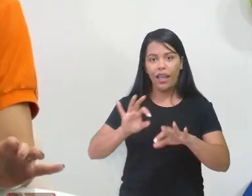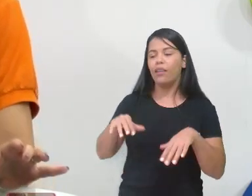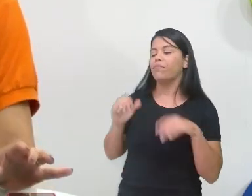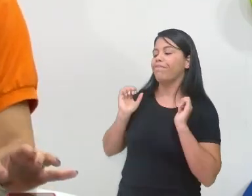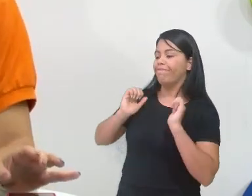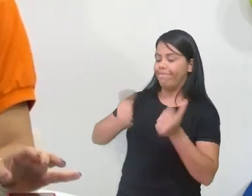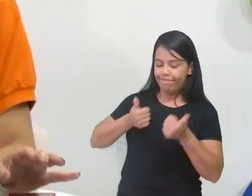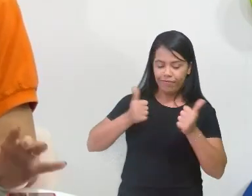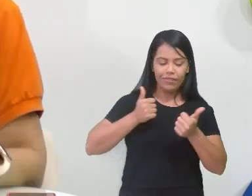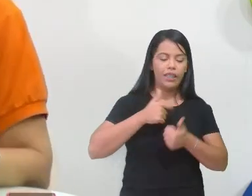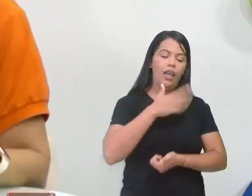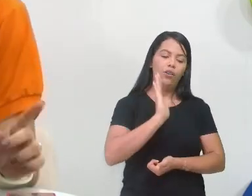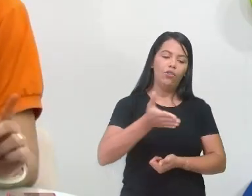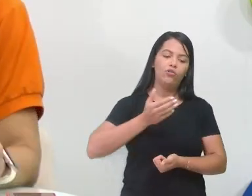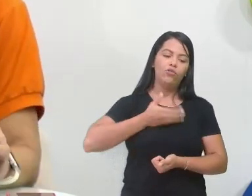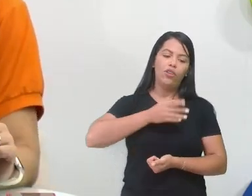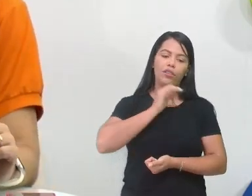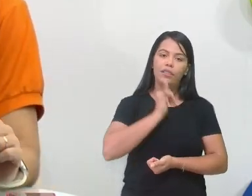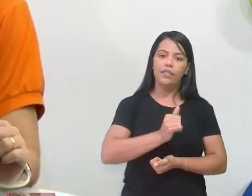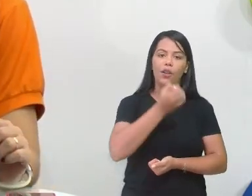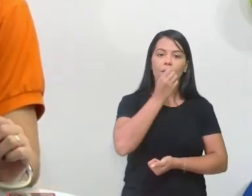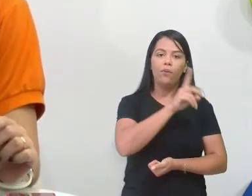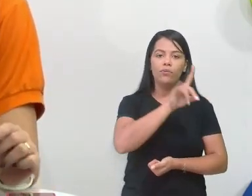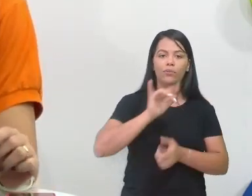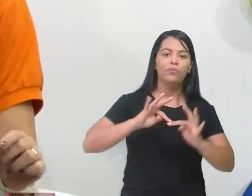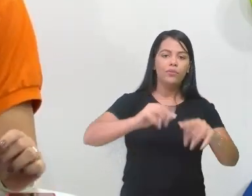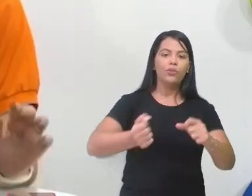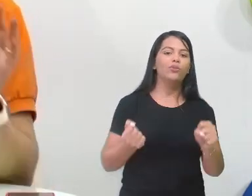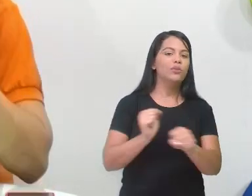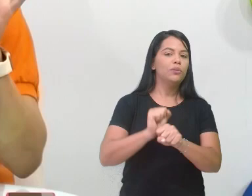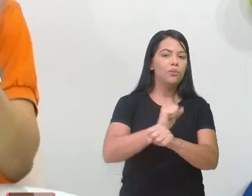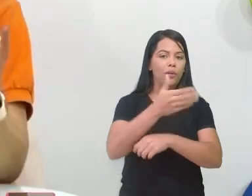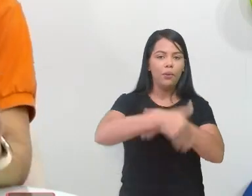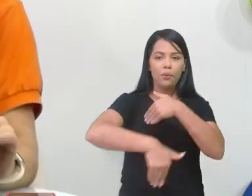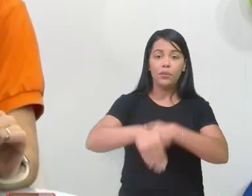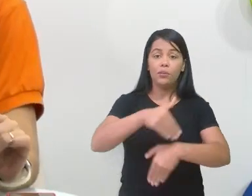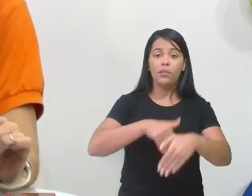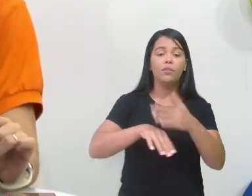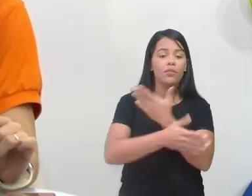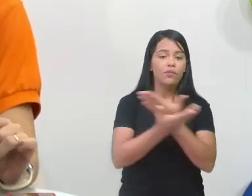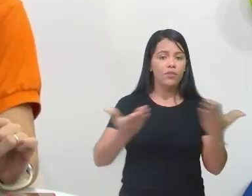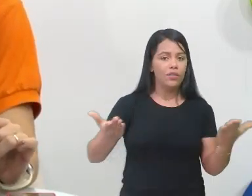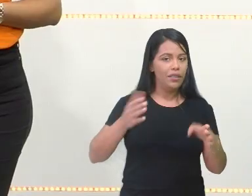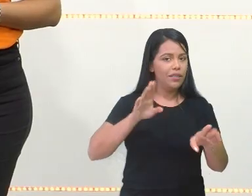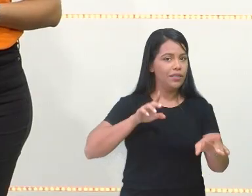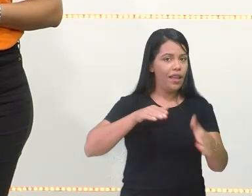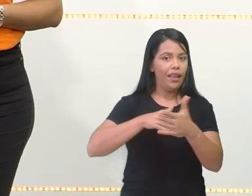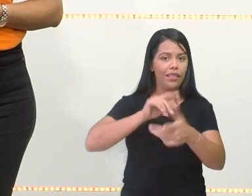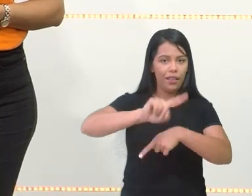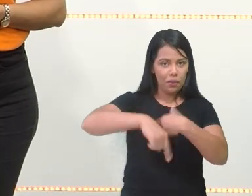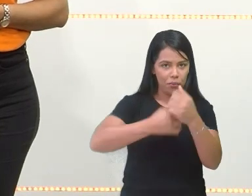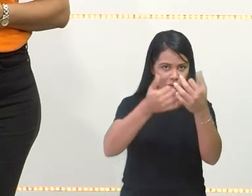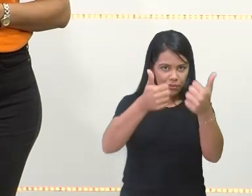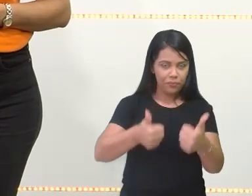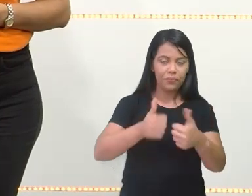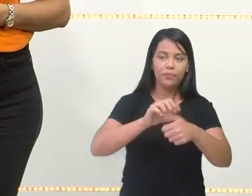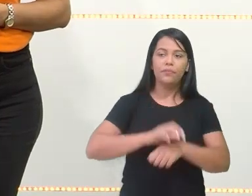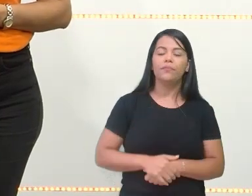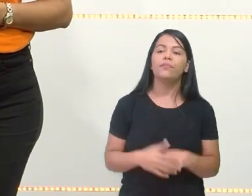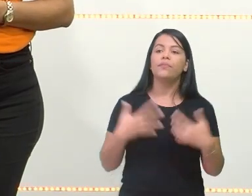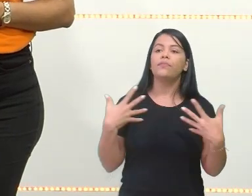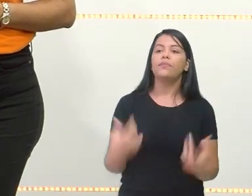dia a todos e aguardo a participação de todos vocês. Até daqui a pouco. Isso mesmo. Vamos lá,